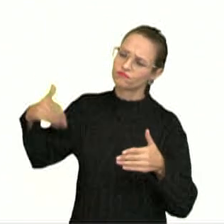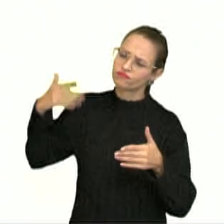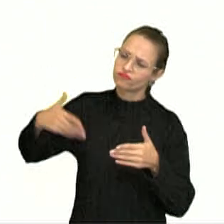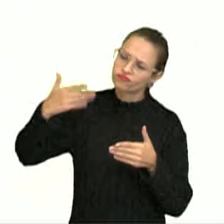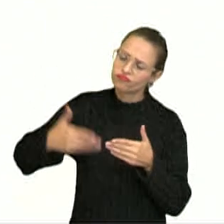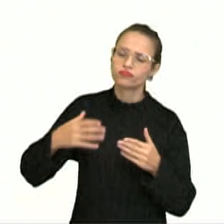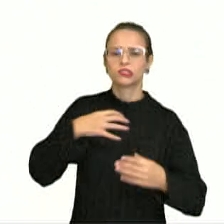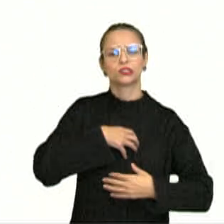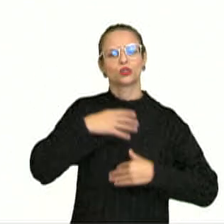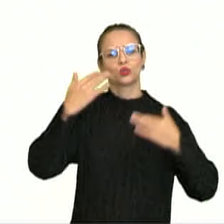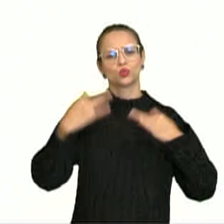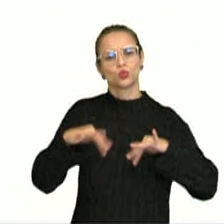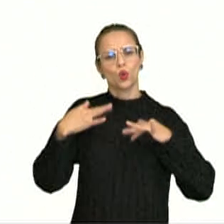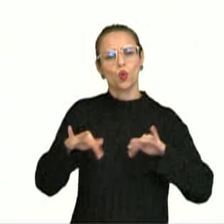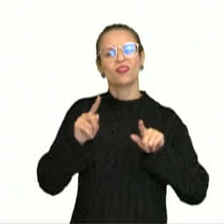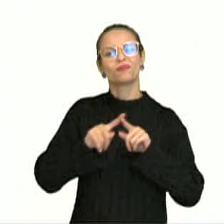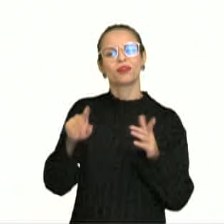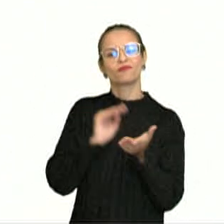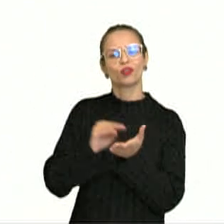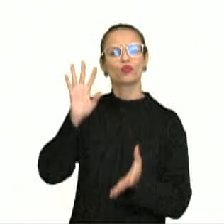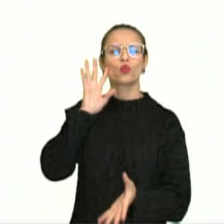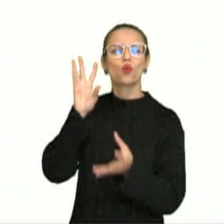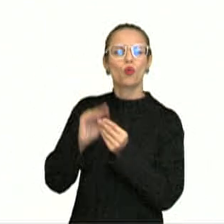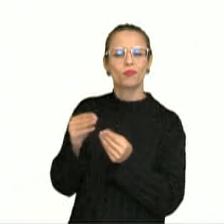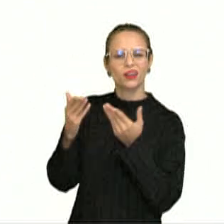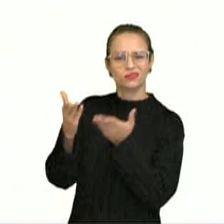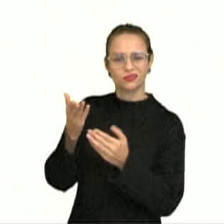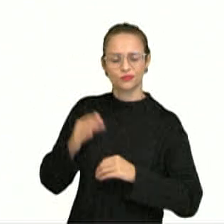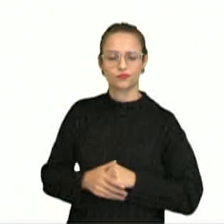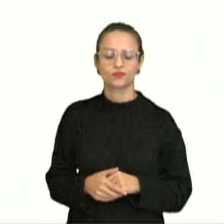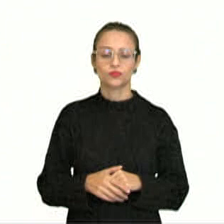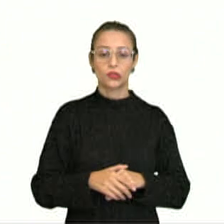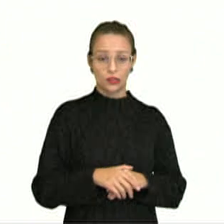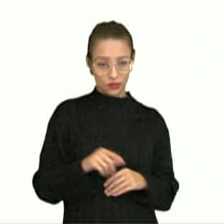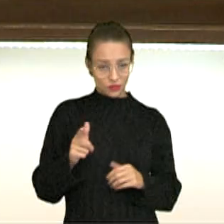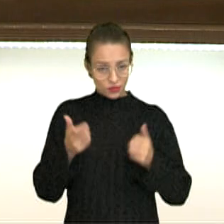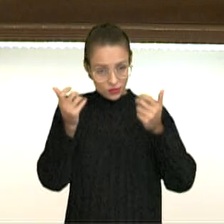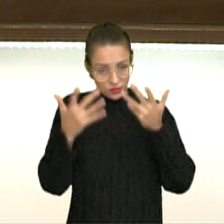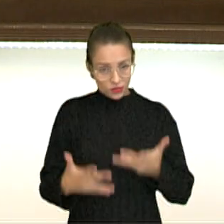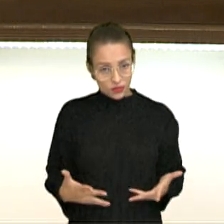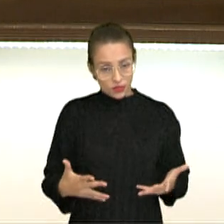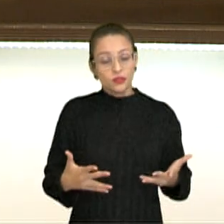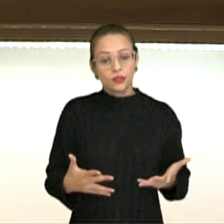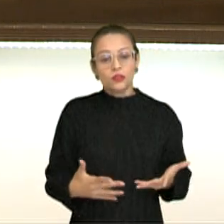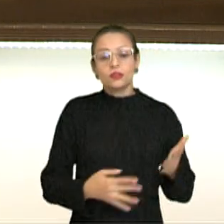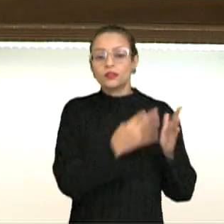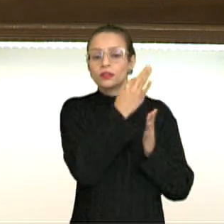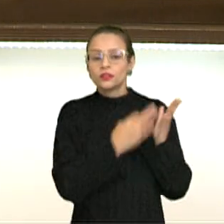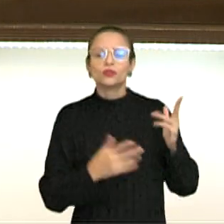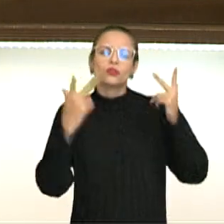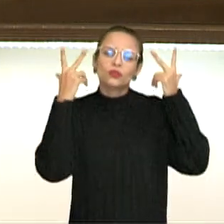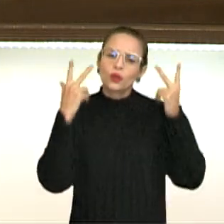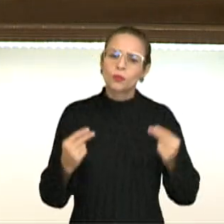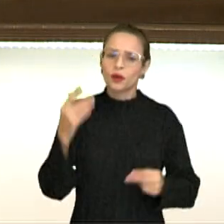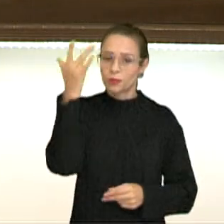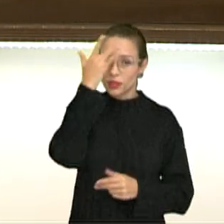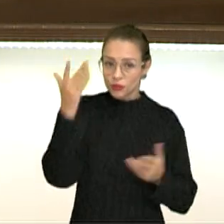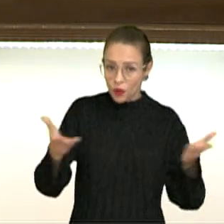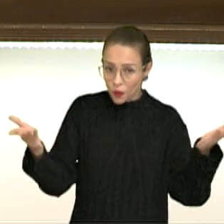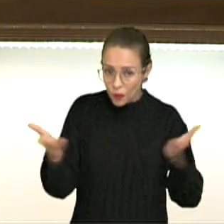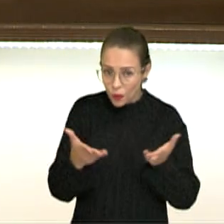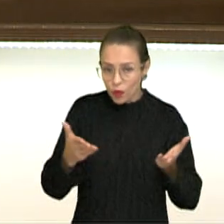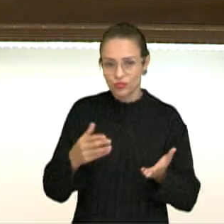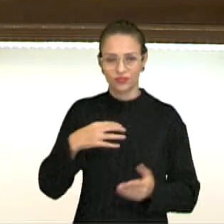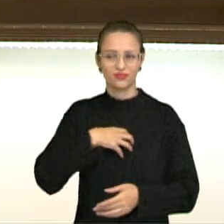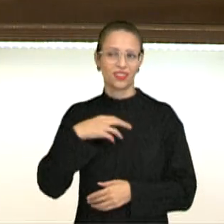vida e que não foram compreendidas nesse processo. Então ela está dizendo aqui, no texto, que geralmente a pessoa que hoje se faz